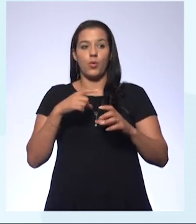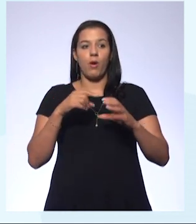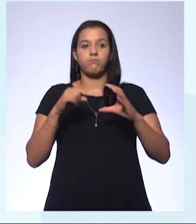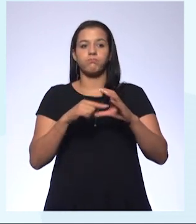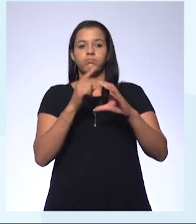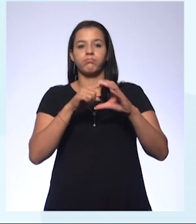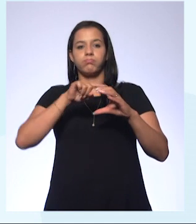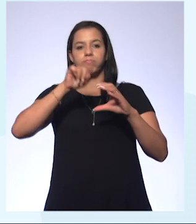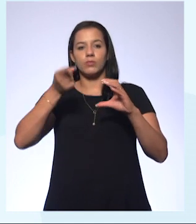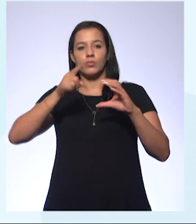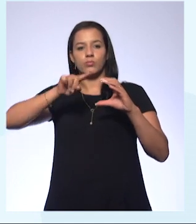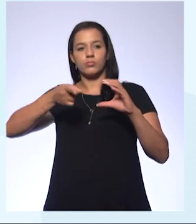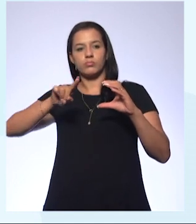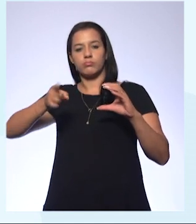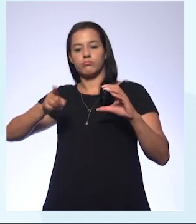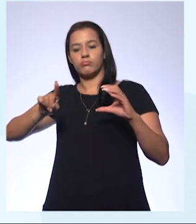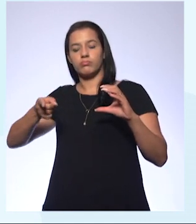passar.